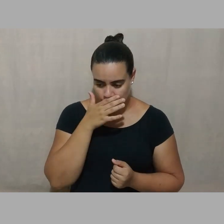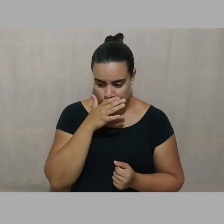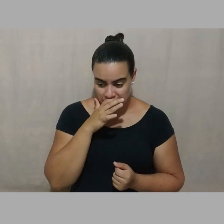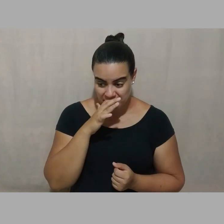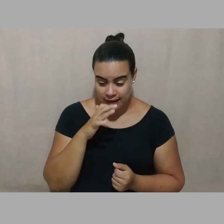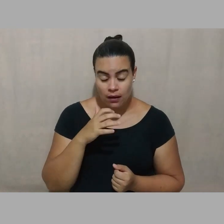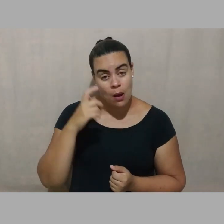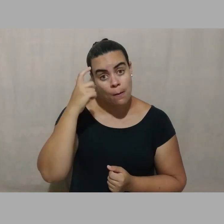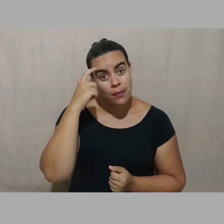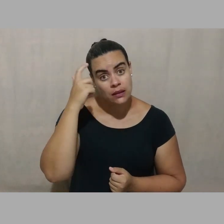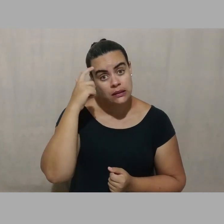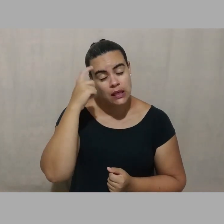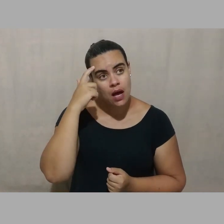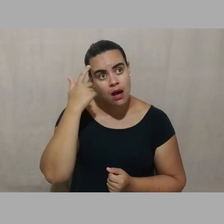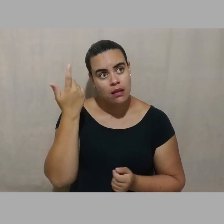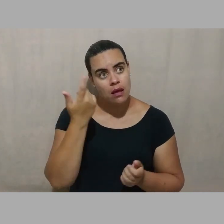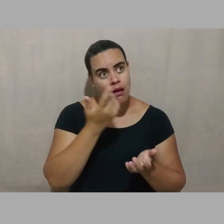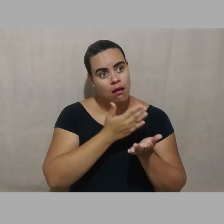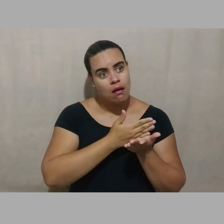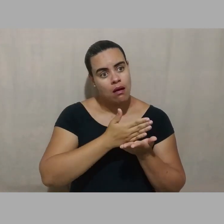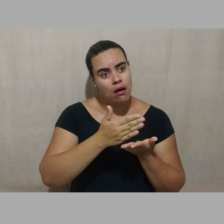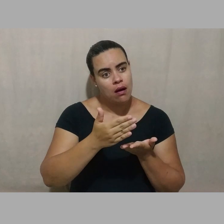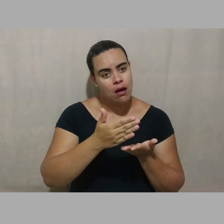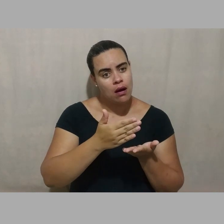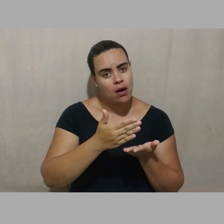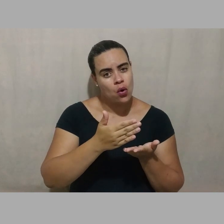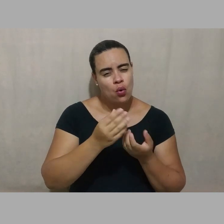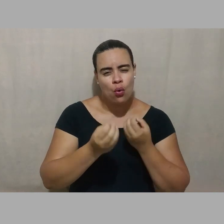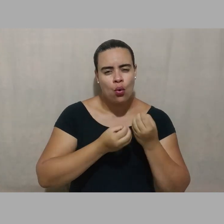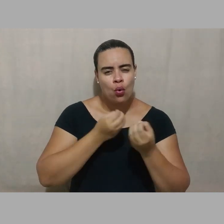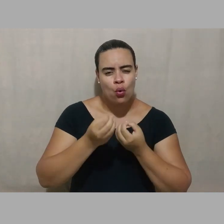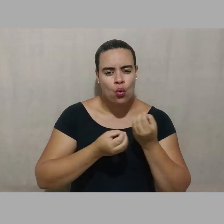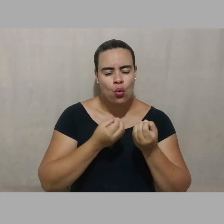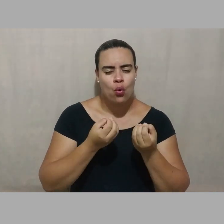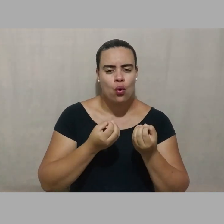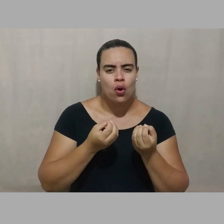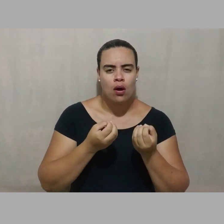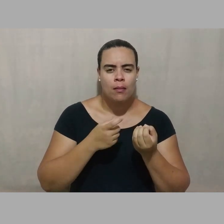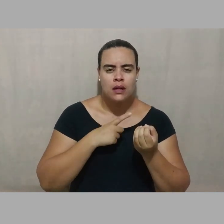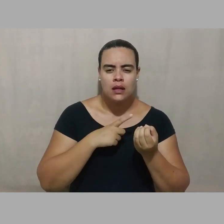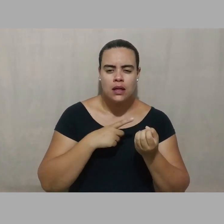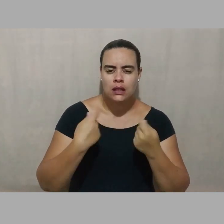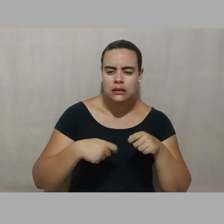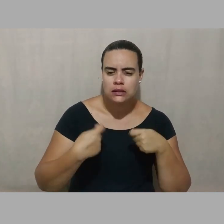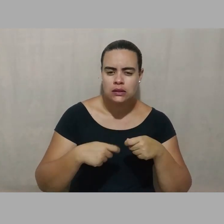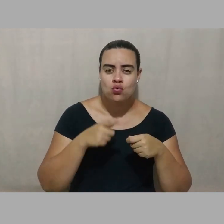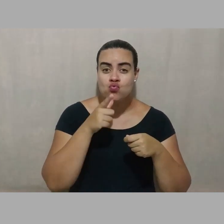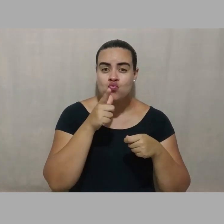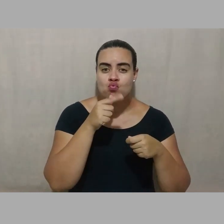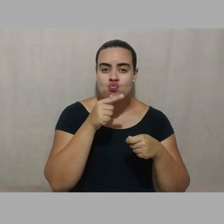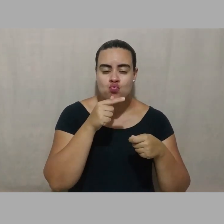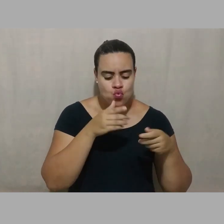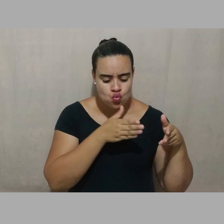é pensada a partir dos fluxos e dos devires do